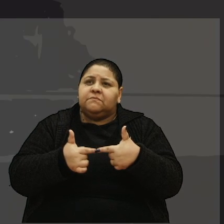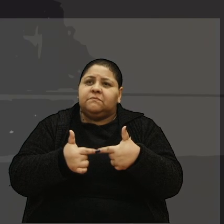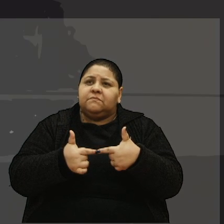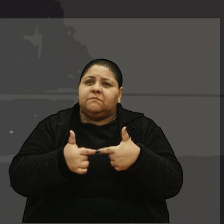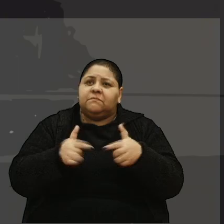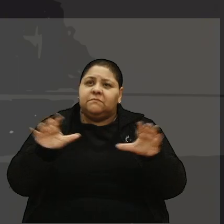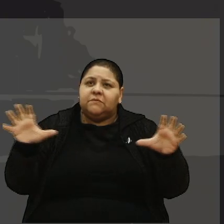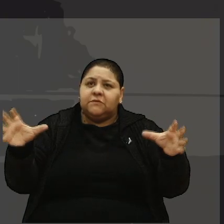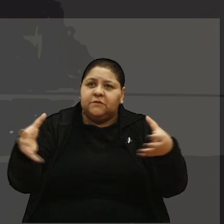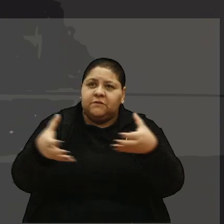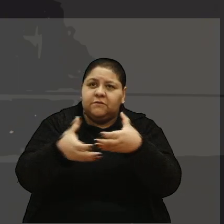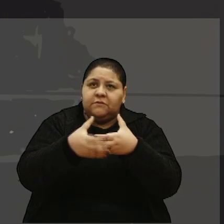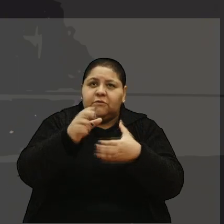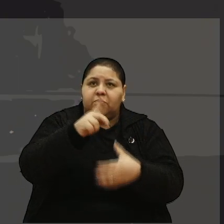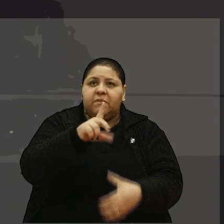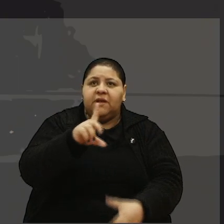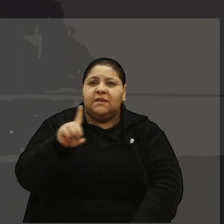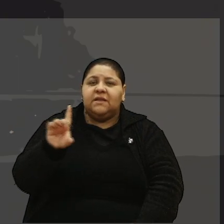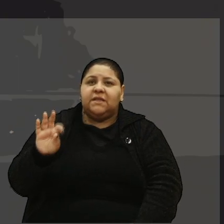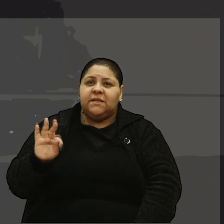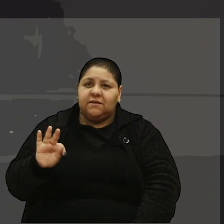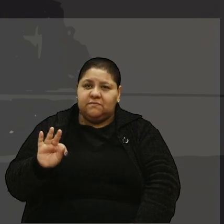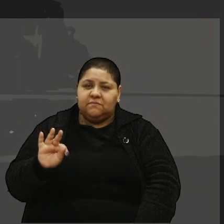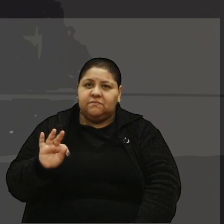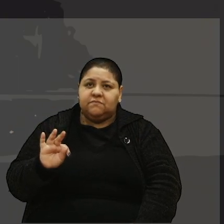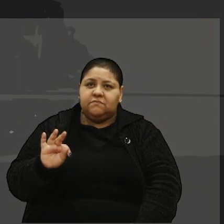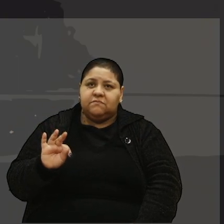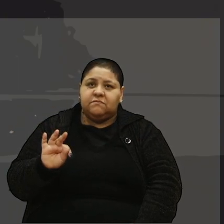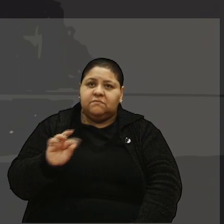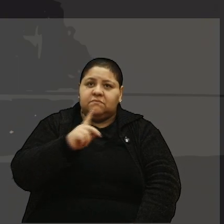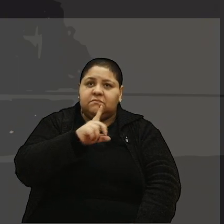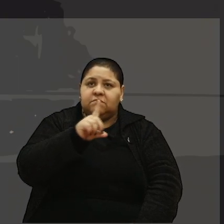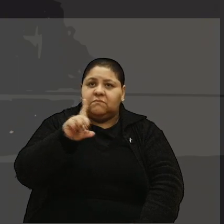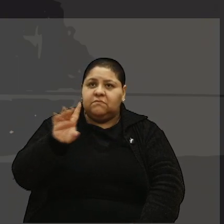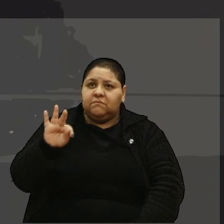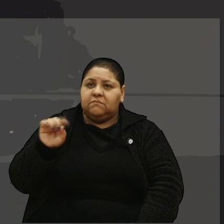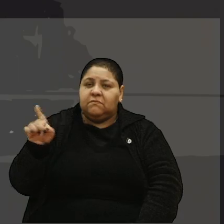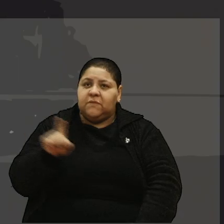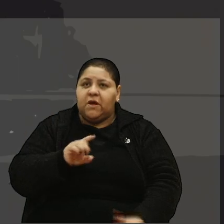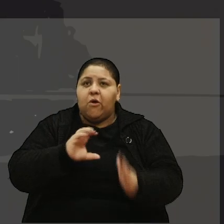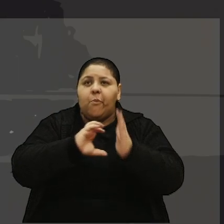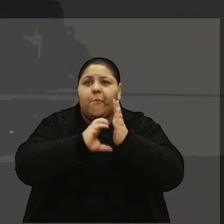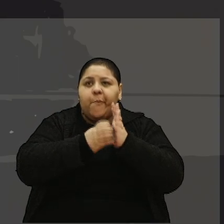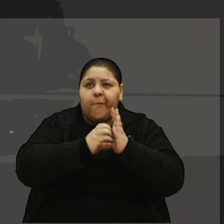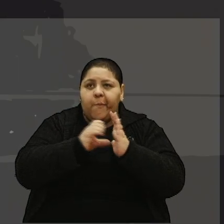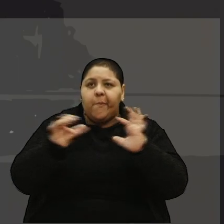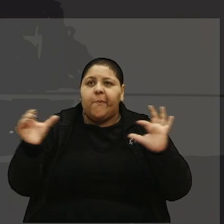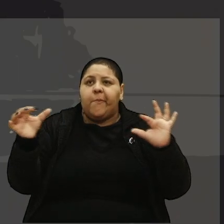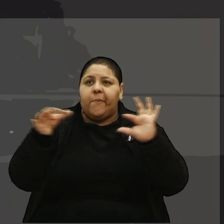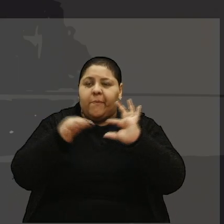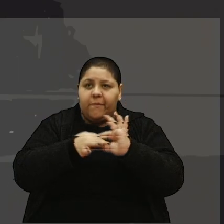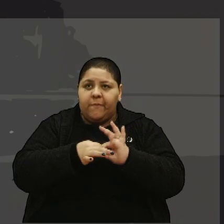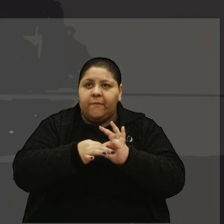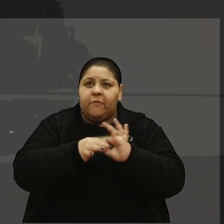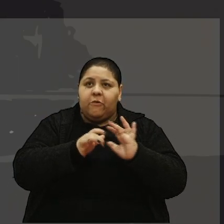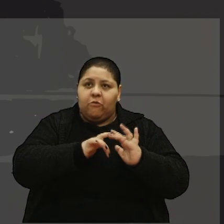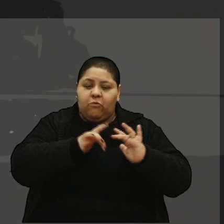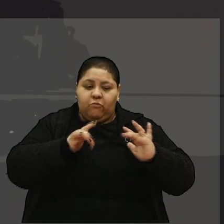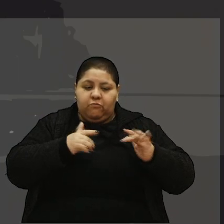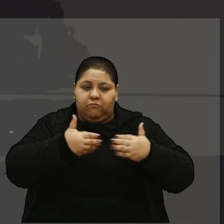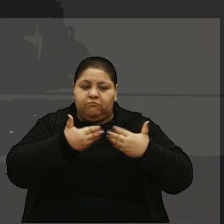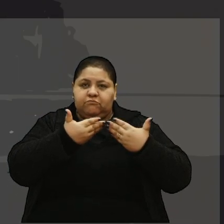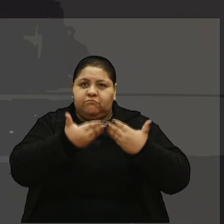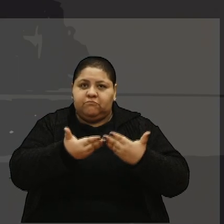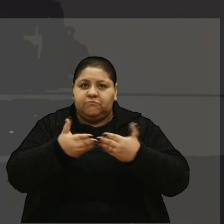abrangente do PDT. O PDT é um partido muito ligado com as causas sociais,